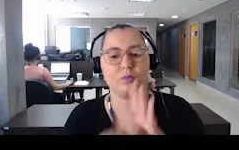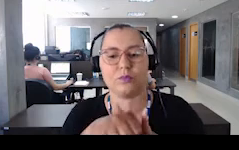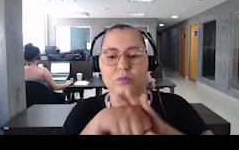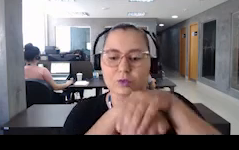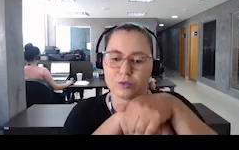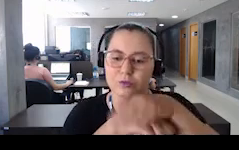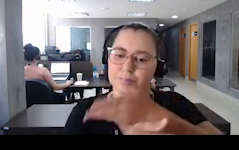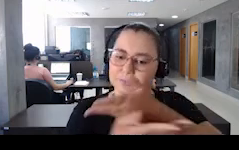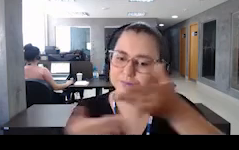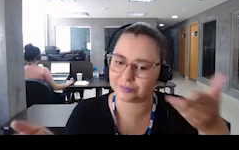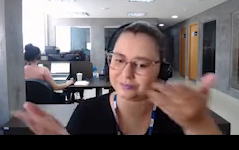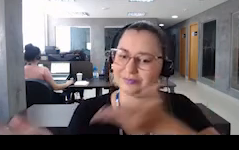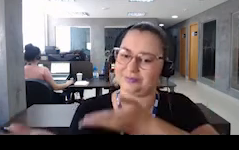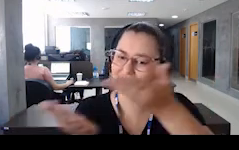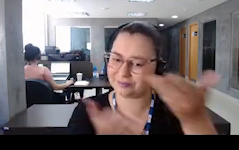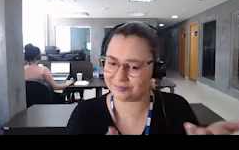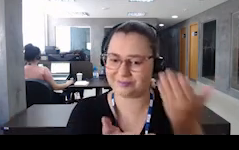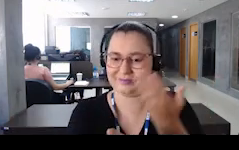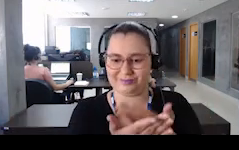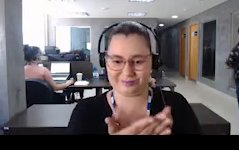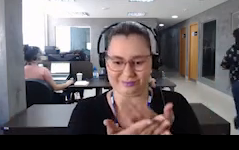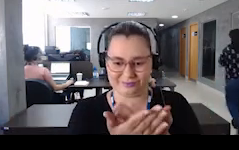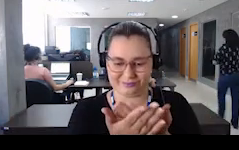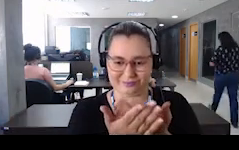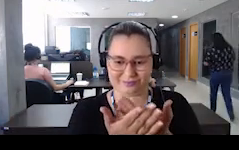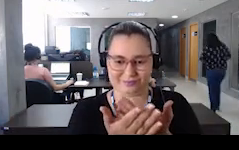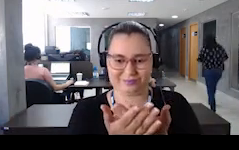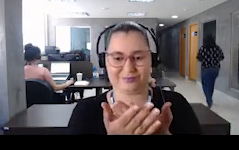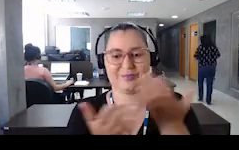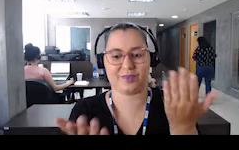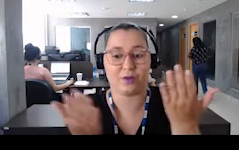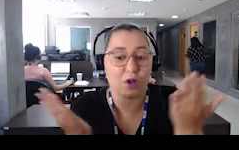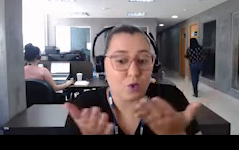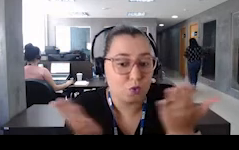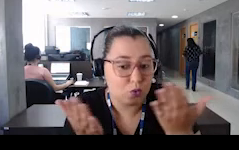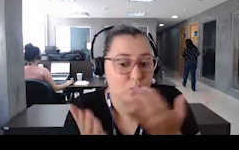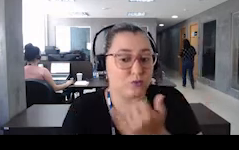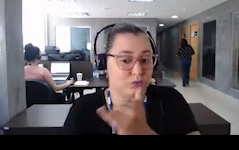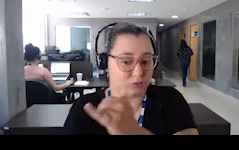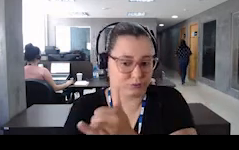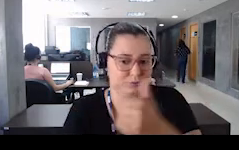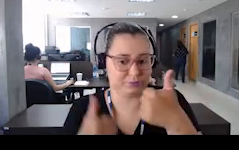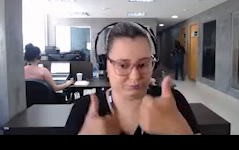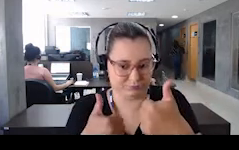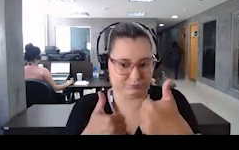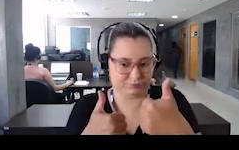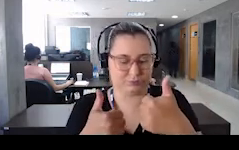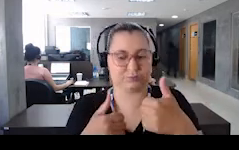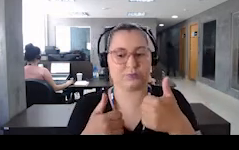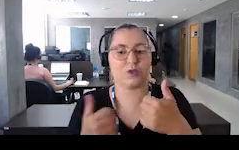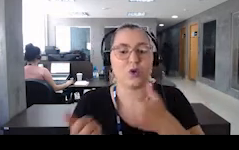Então, pessoal, boa noite. Sejam bem-vindos aí, né, à nossa web aula de Fundamentos de Eletricidade,